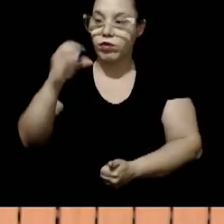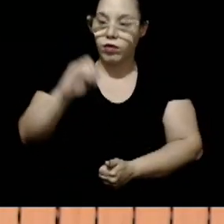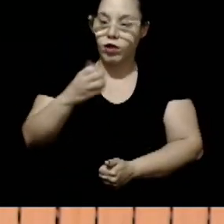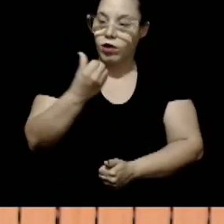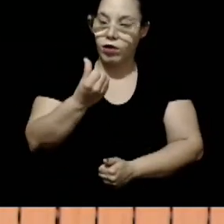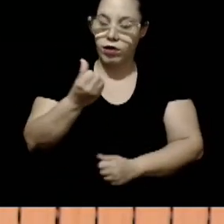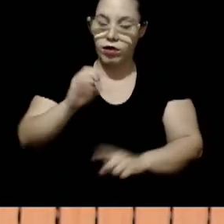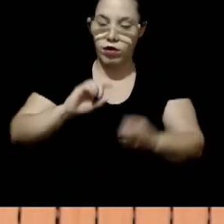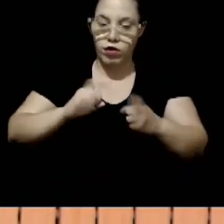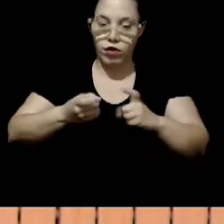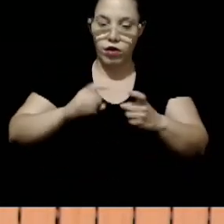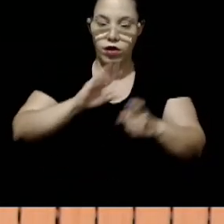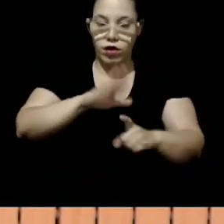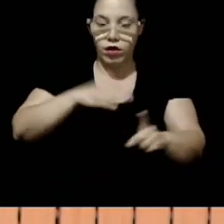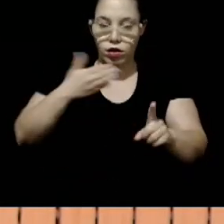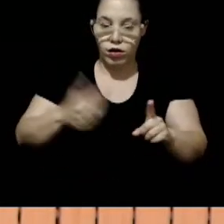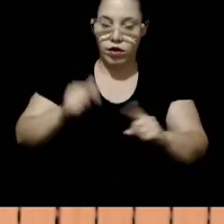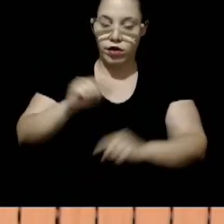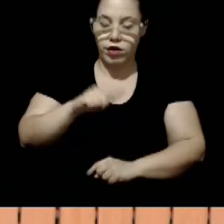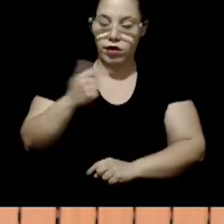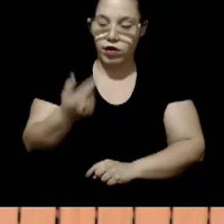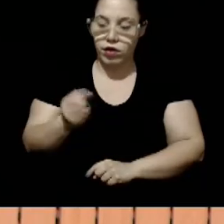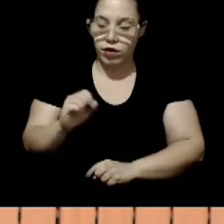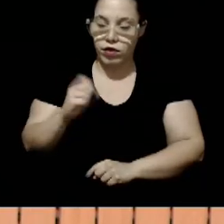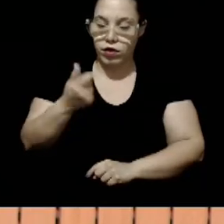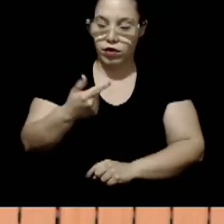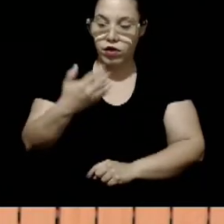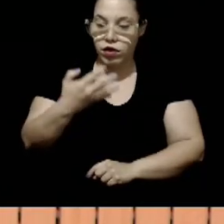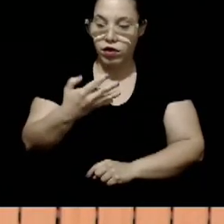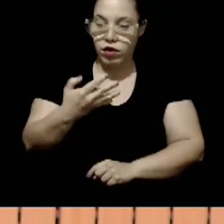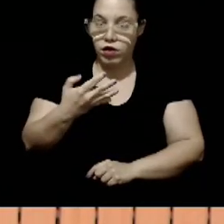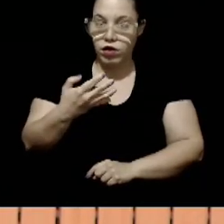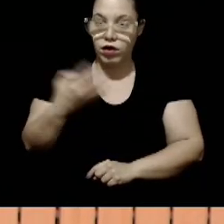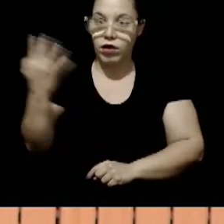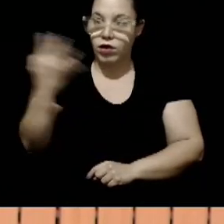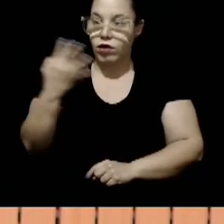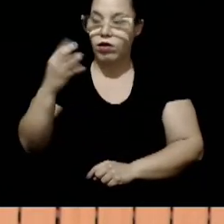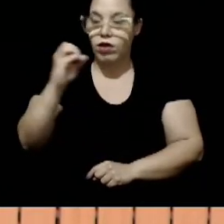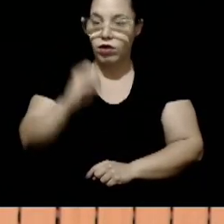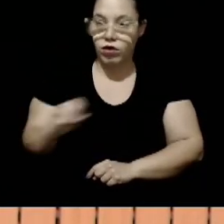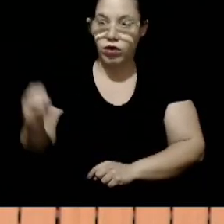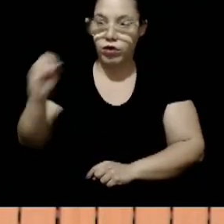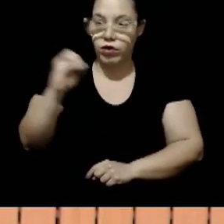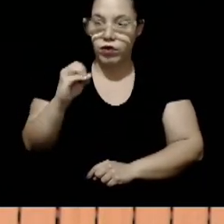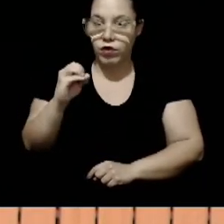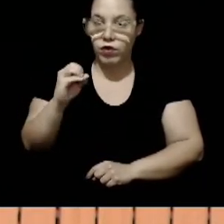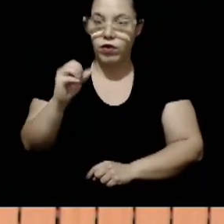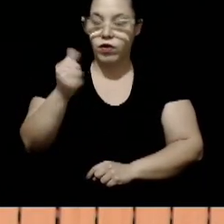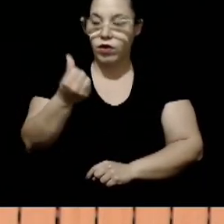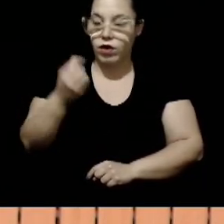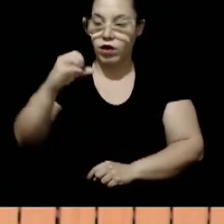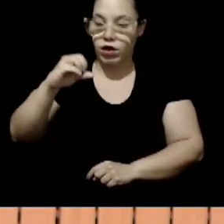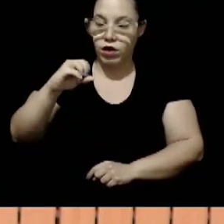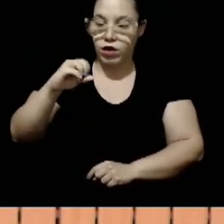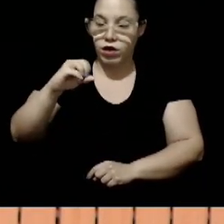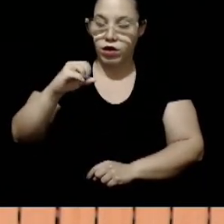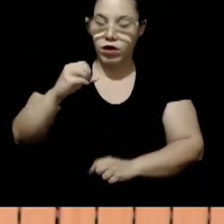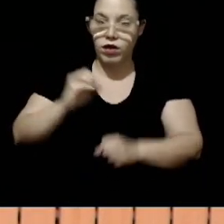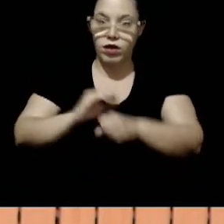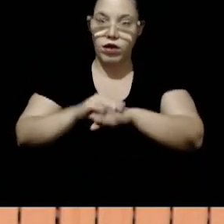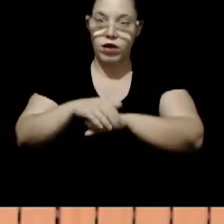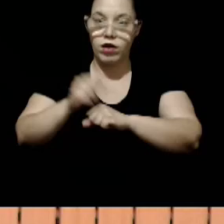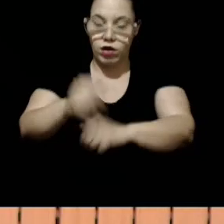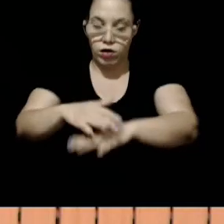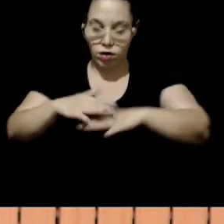solene 2024 a ser no dia 4 de outubro às 19:30 horas no plenário desse